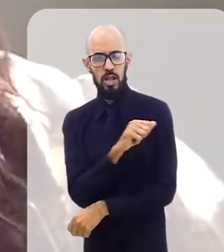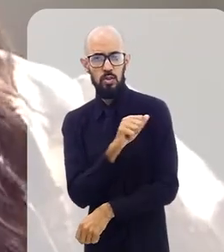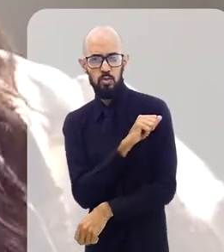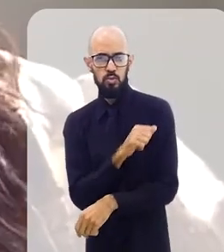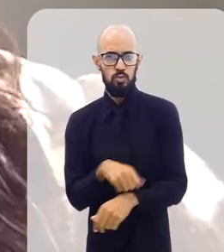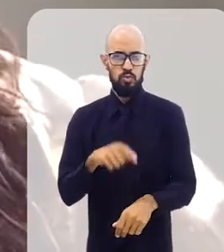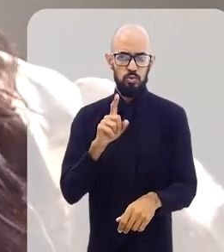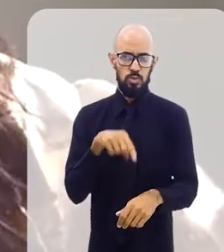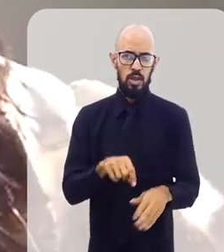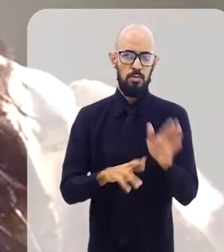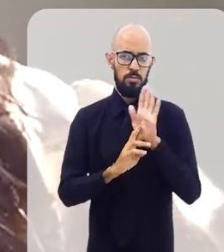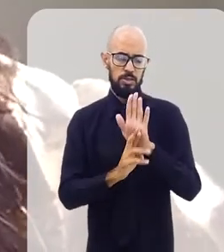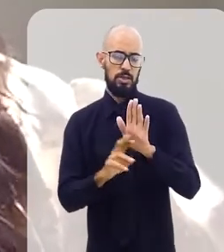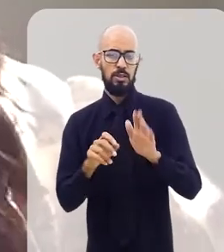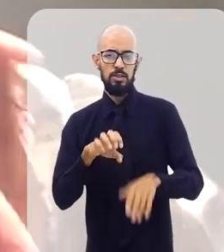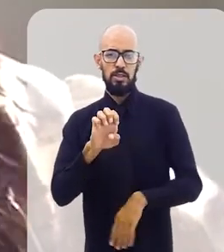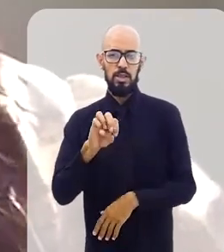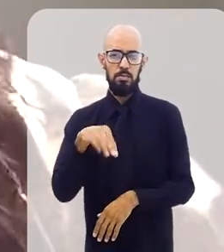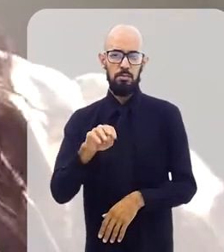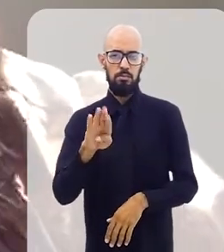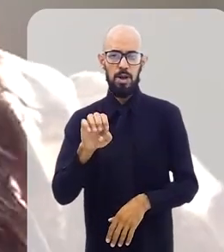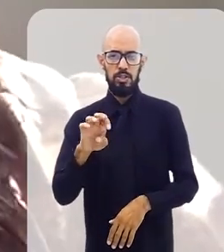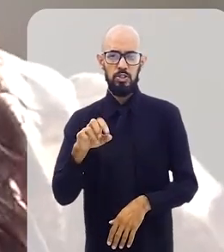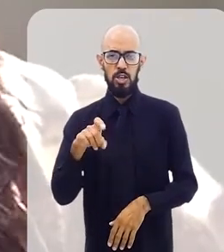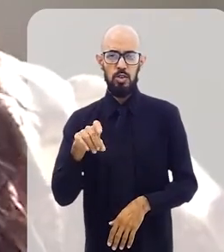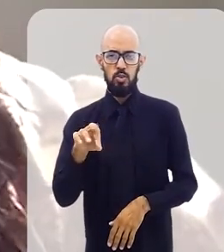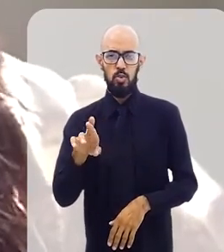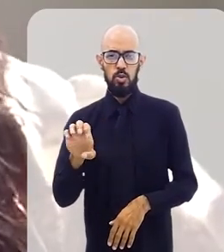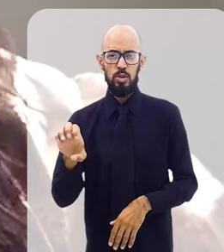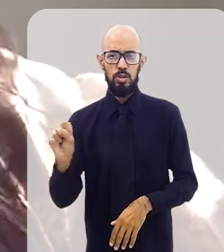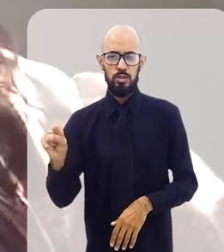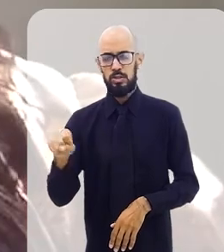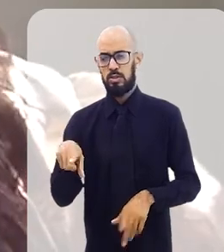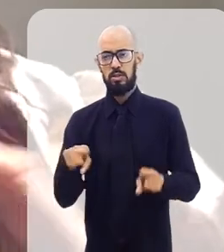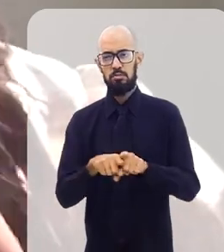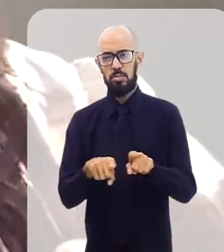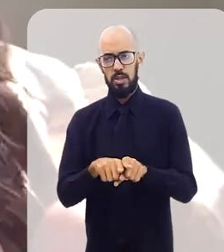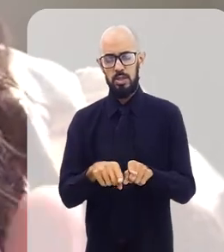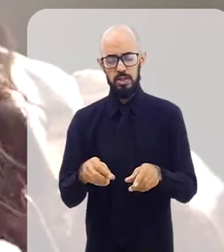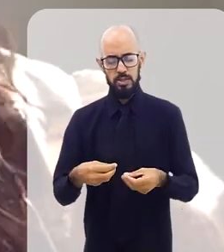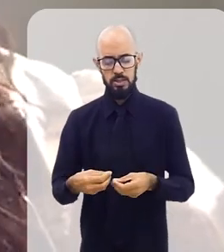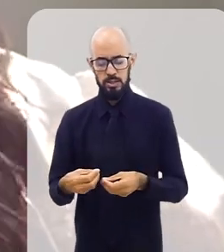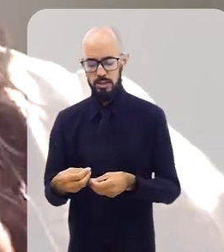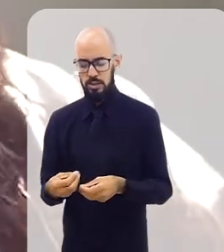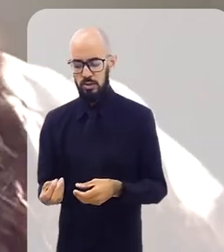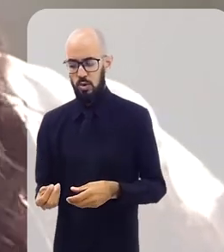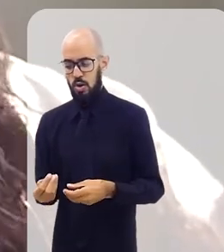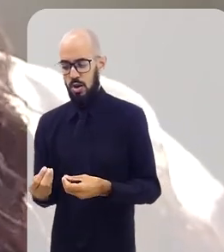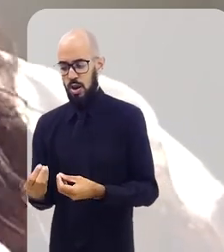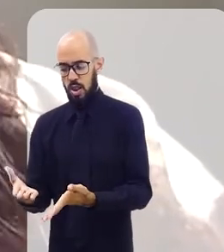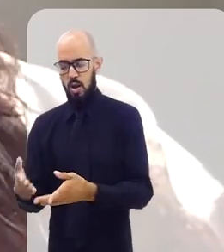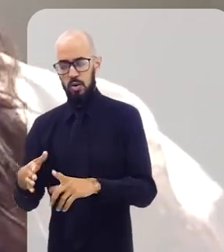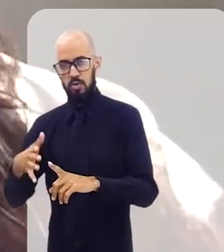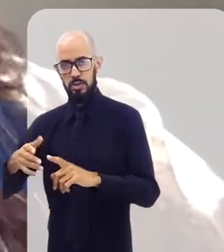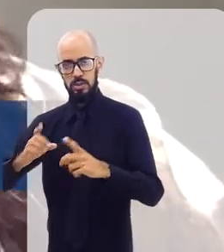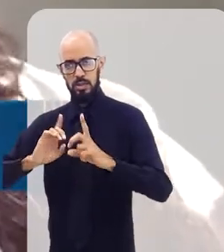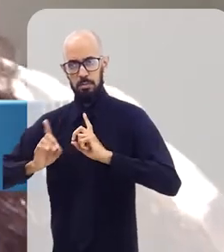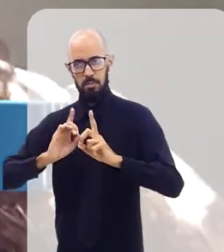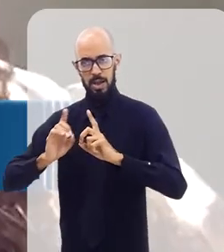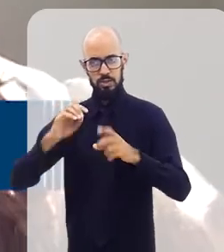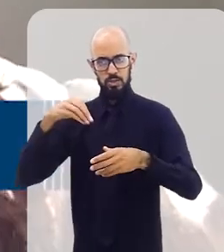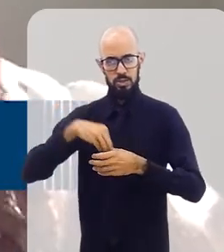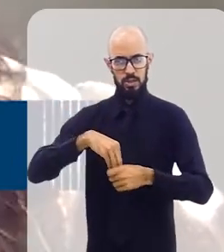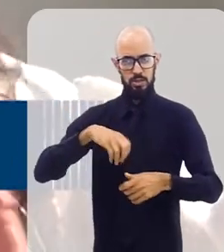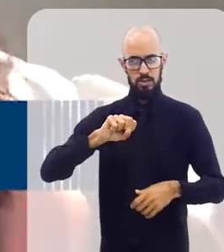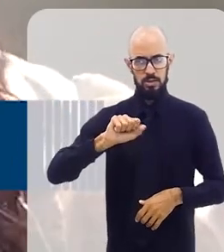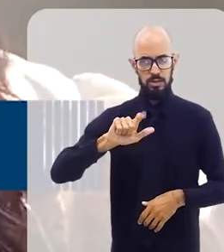docentes embaixadores, que são nossos embaixadores em suas instituições de ensino, que aí eles levam esse debate também para a sala de aula.